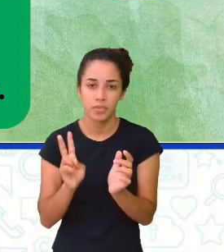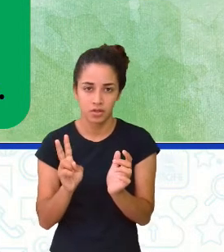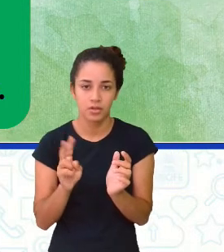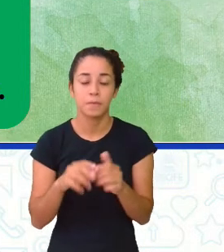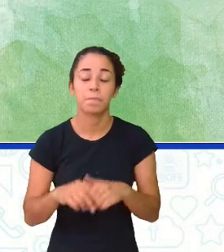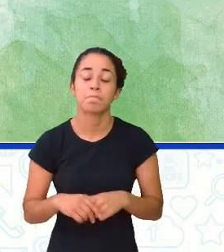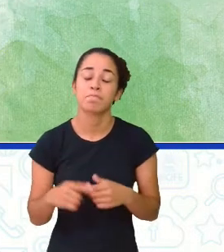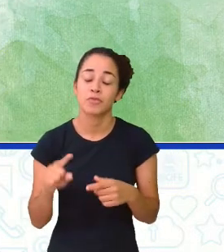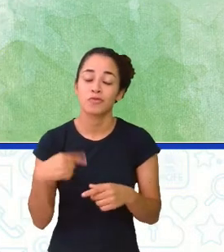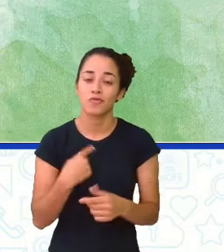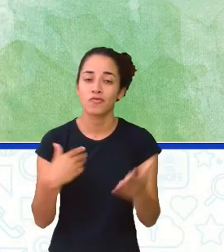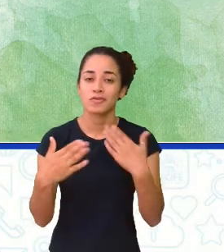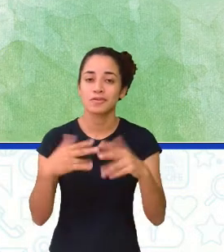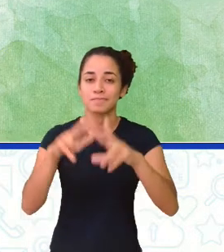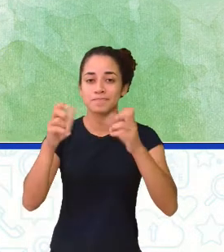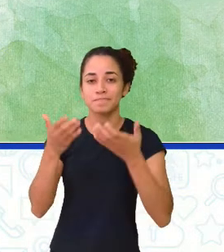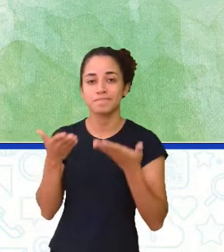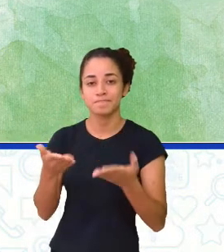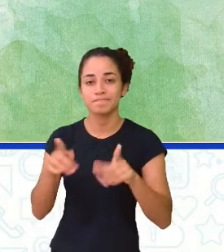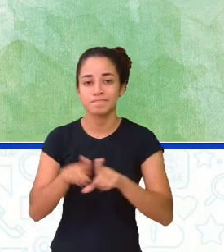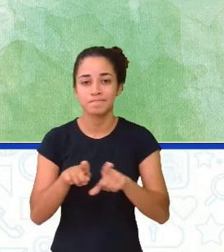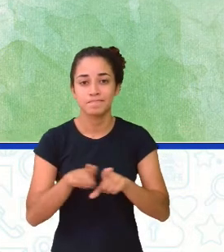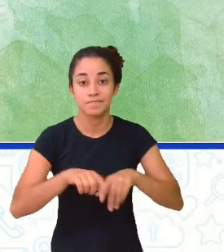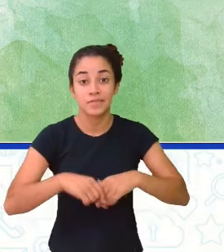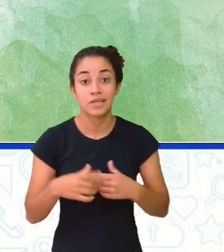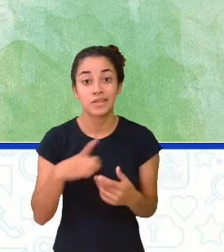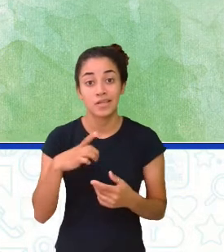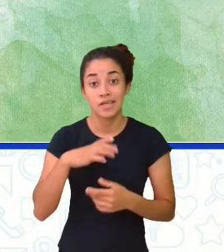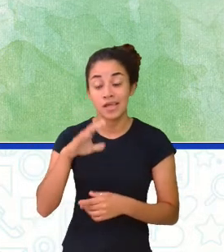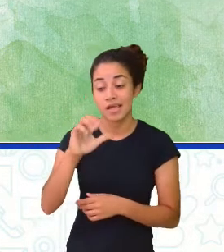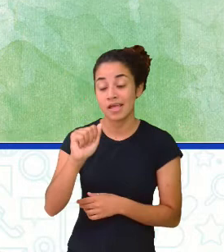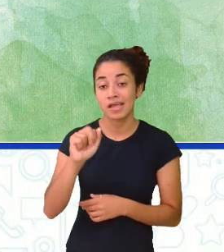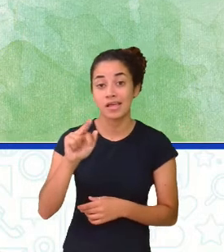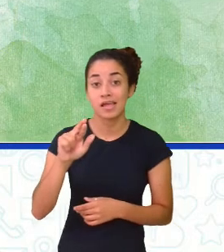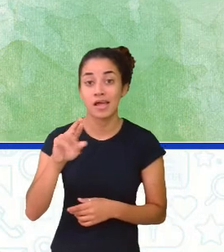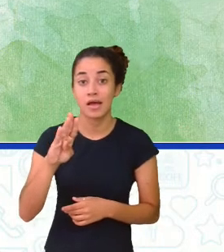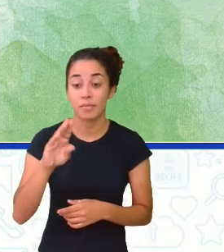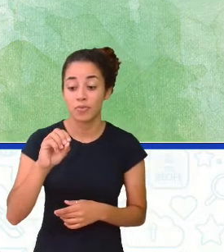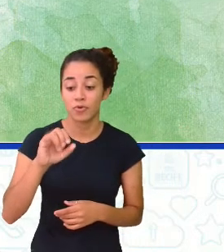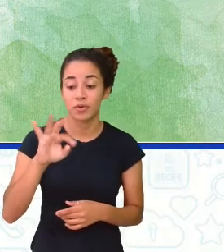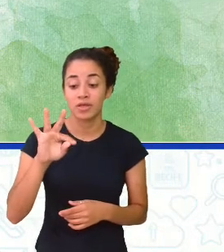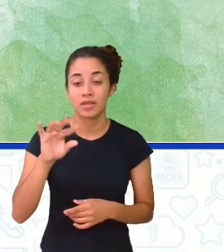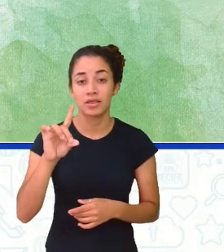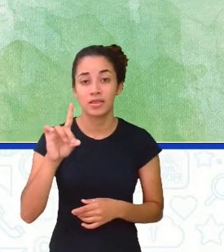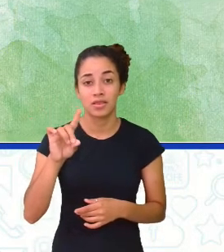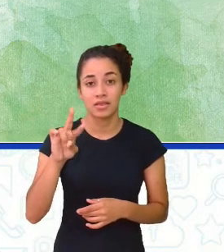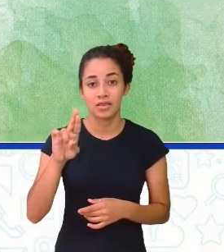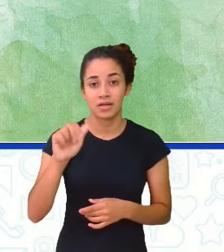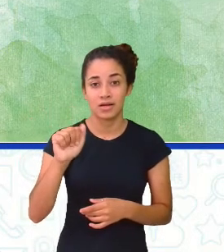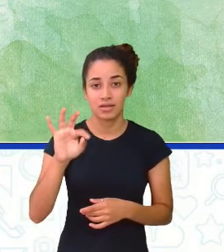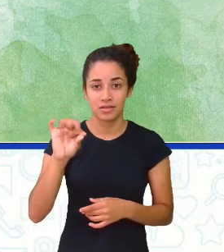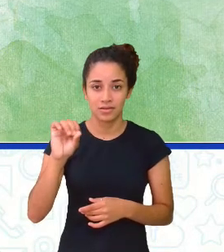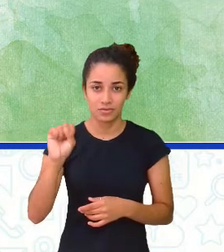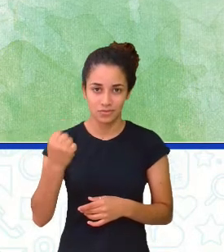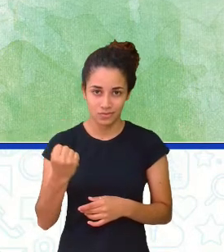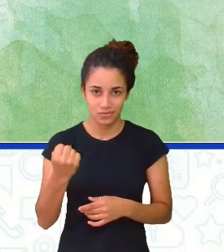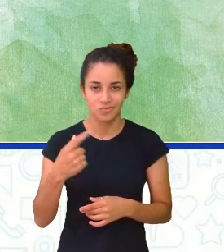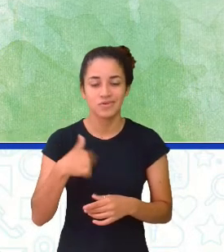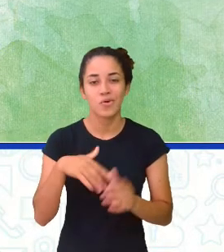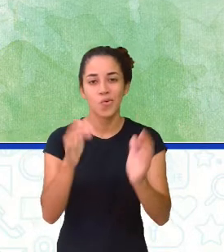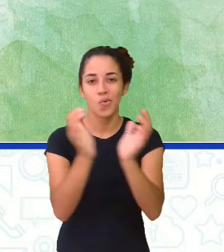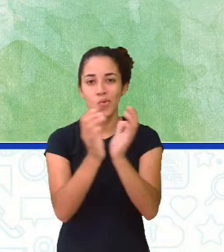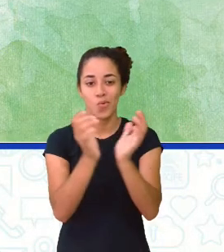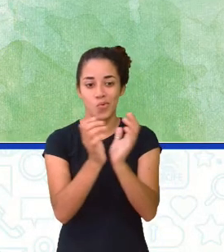sobre eles também. Aqui nós vamos ver primeiro os carboidratos. São macronutrientes e são um grupo de alimentos, né, de